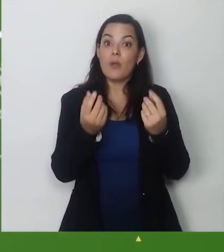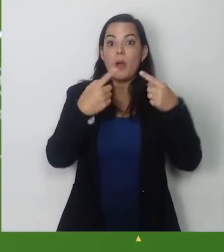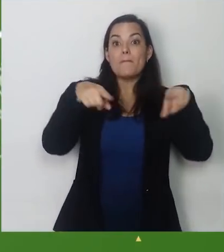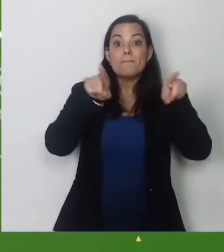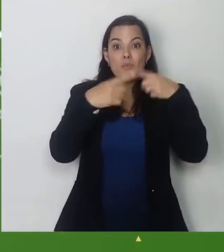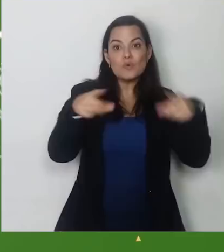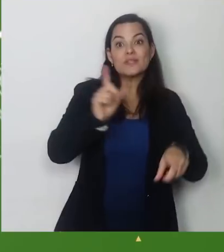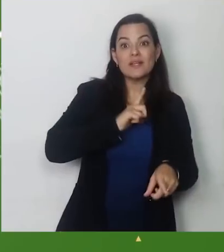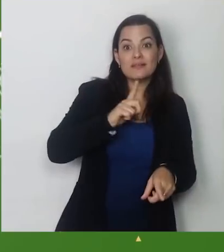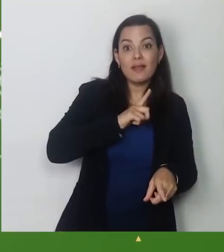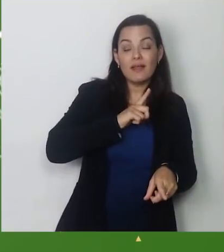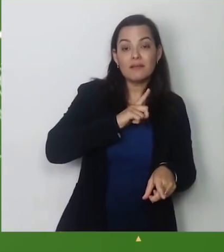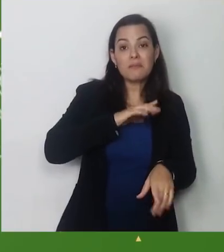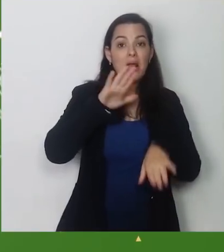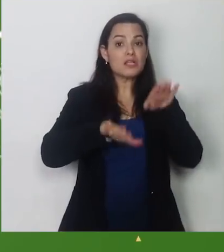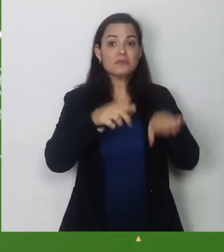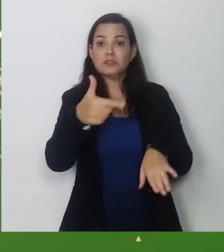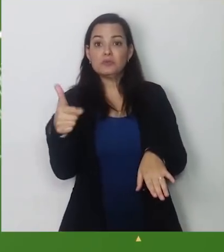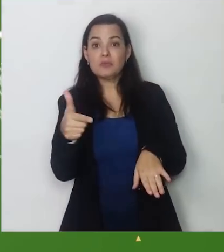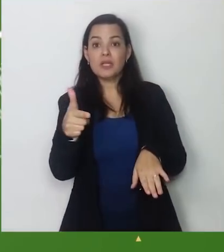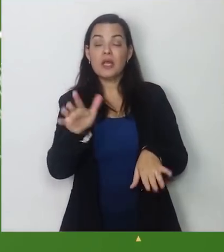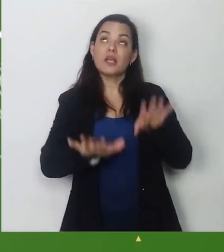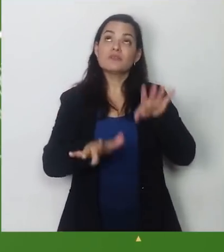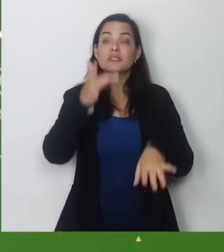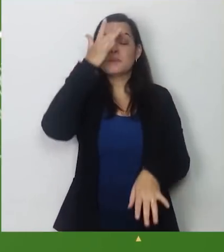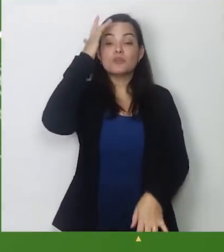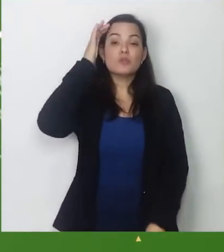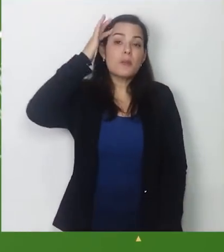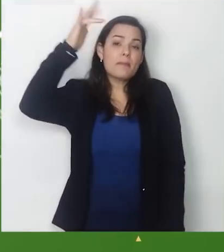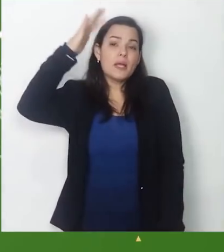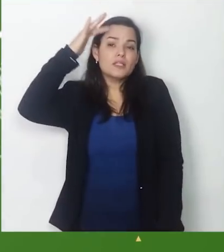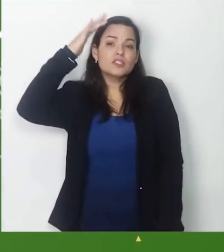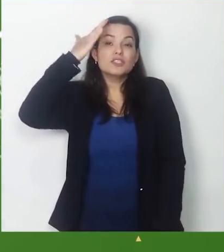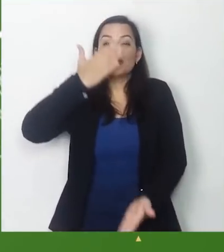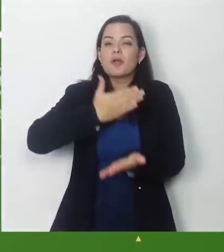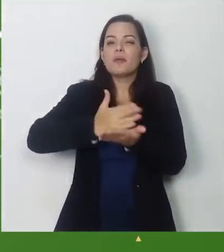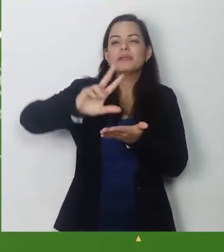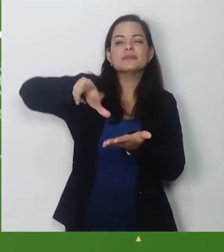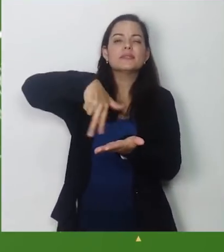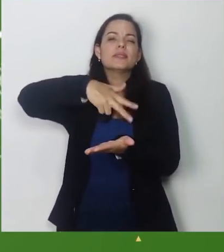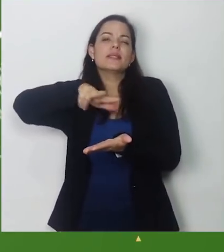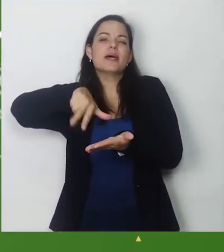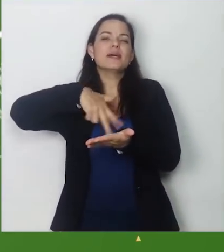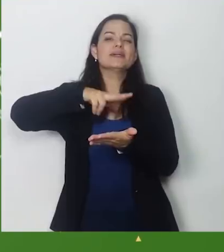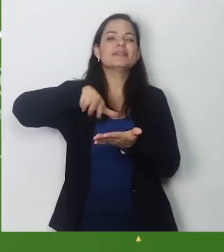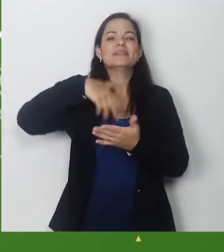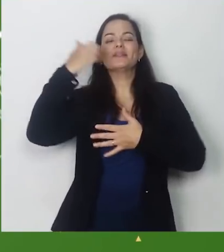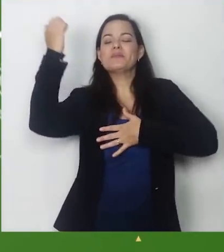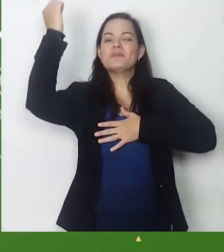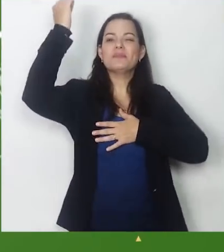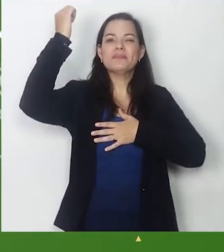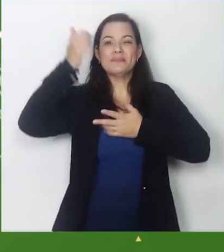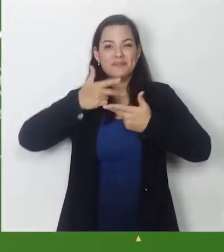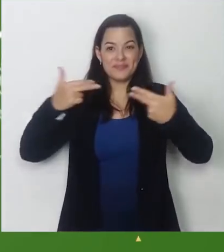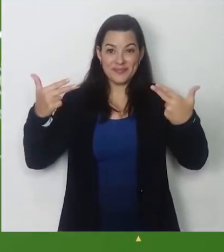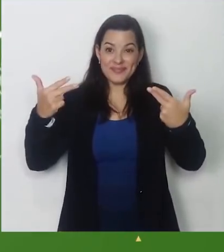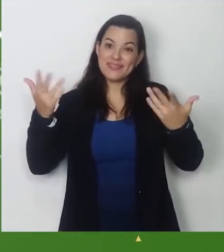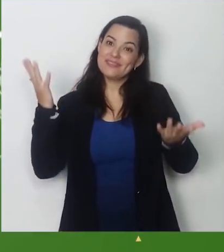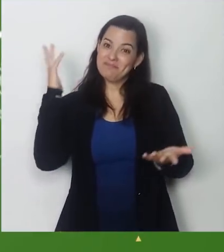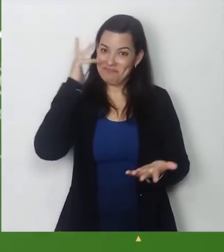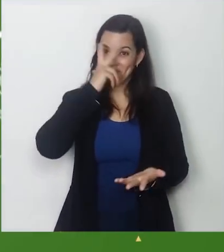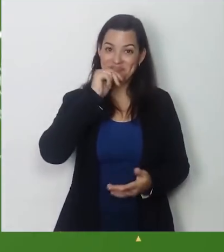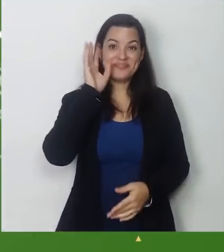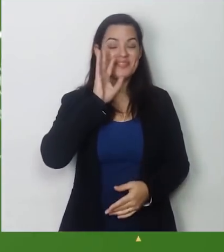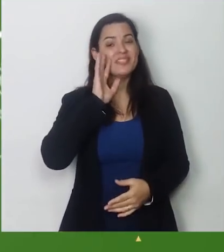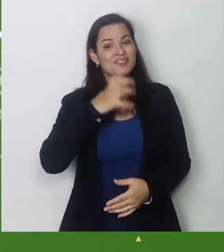com música. Tem gente que só usa a imaginação e sai fazendo aí lindos movimentos por aí. Então é uma